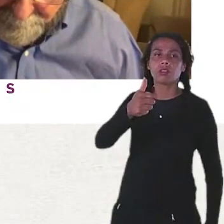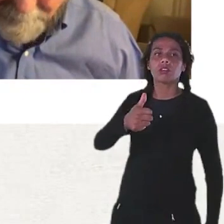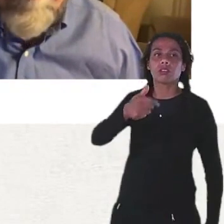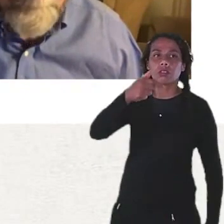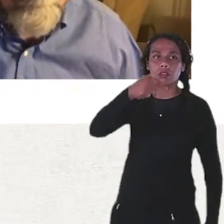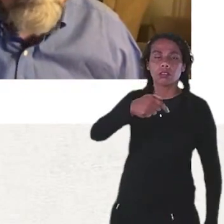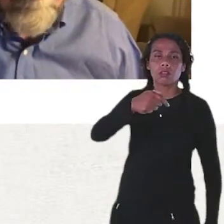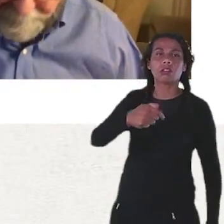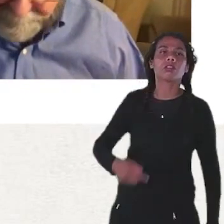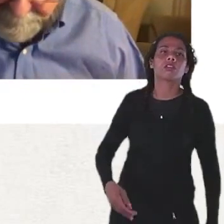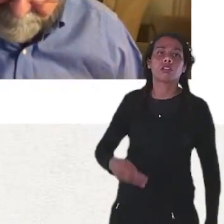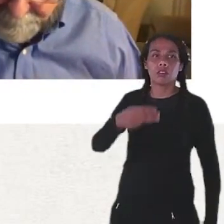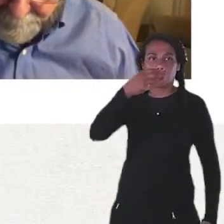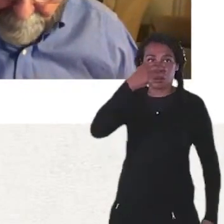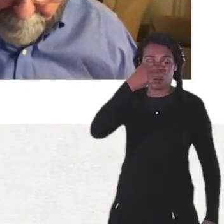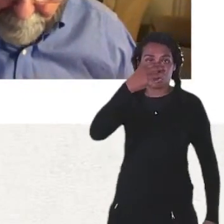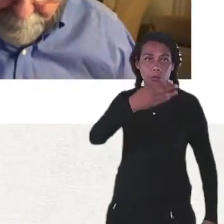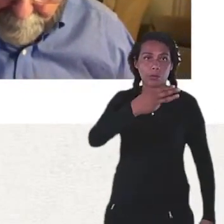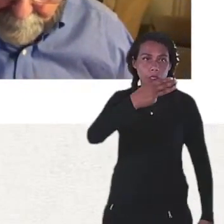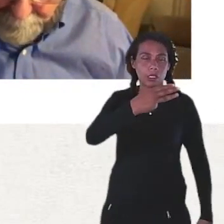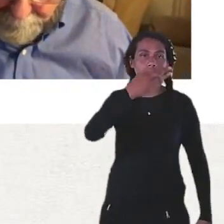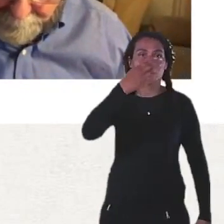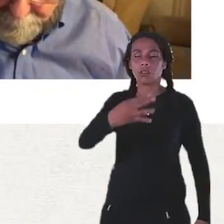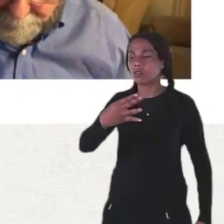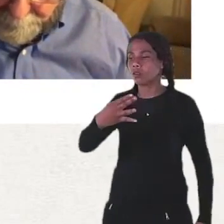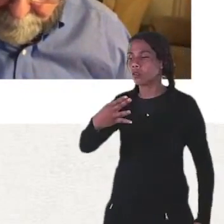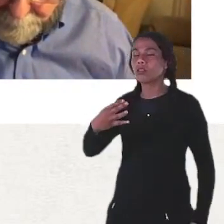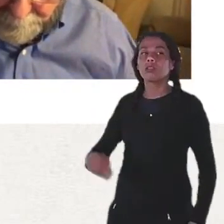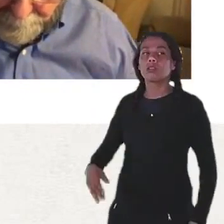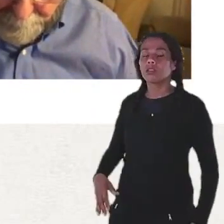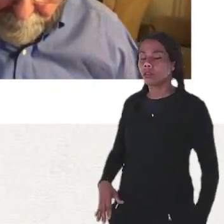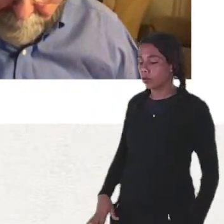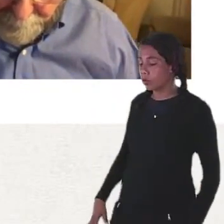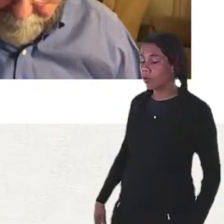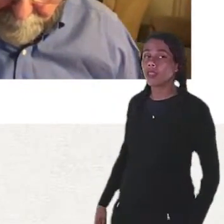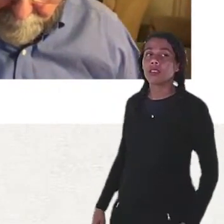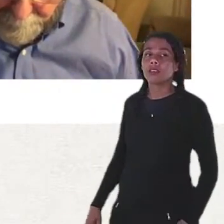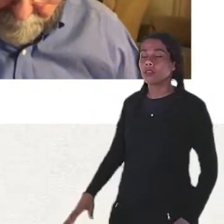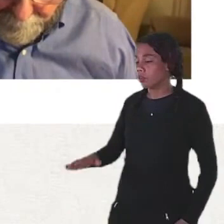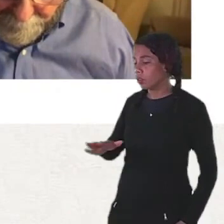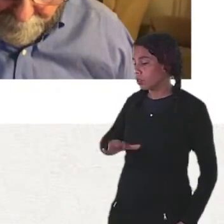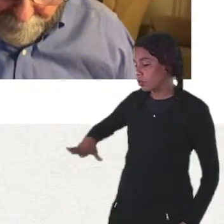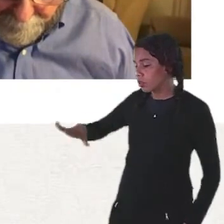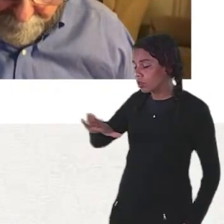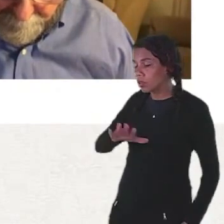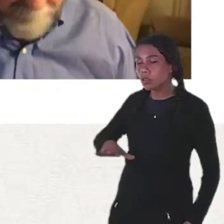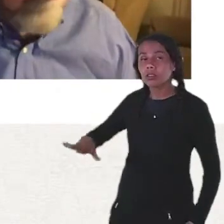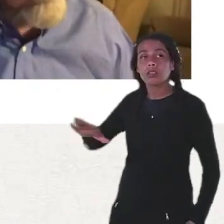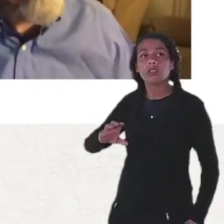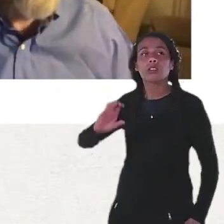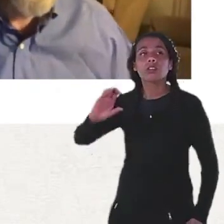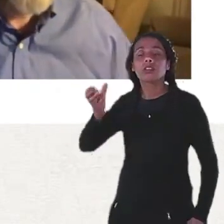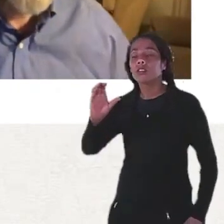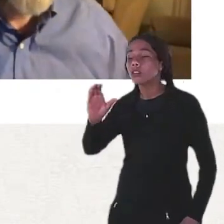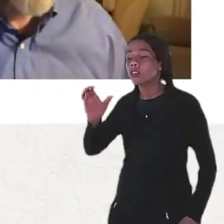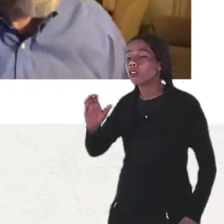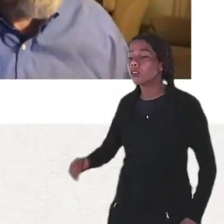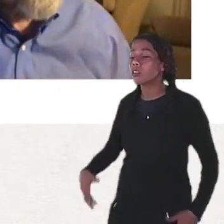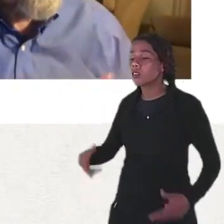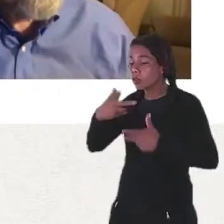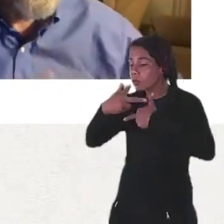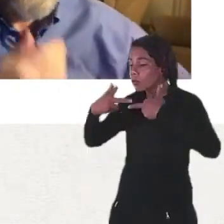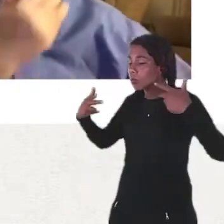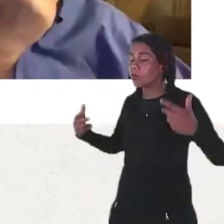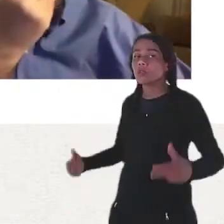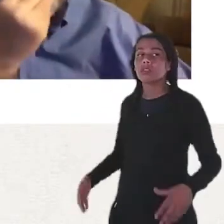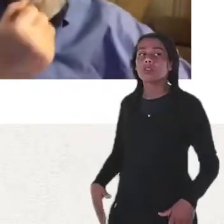Vico, em Princípios de uma Ciência Nova, sugeriu que os tempos... Também, enfim, a pergunta vai no seguinte sentido. Ela é